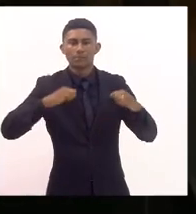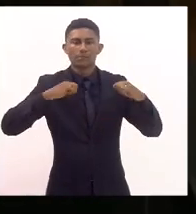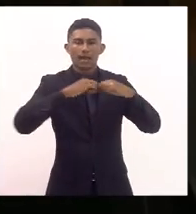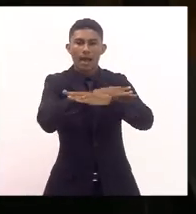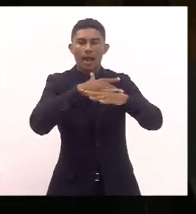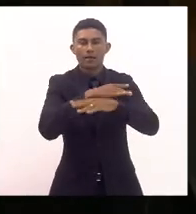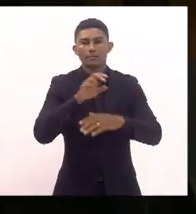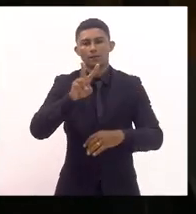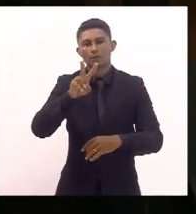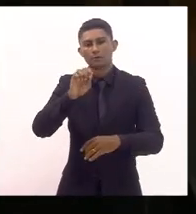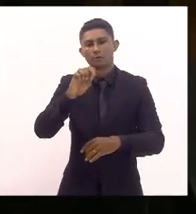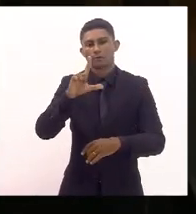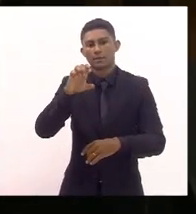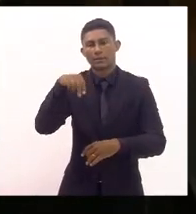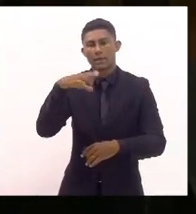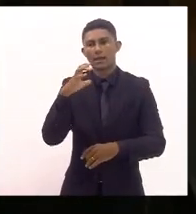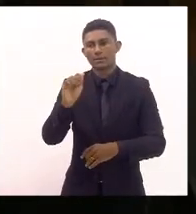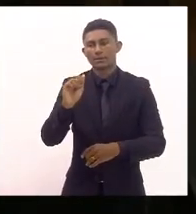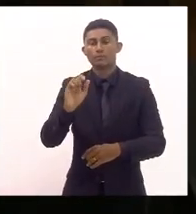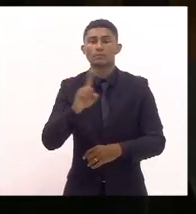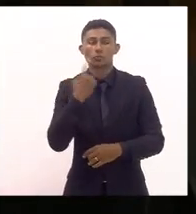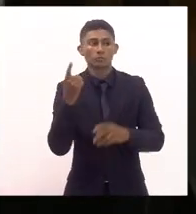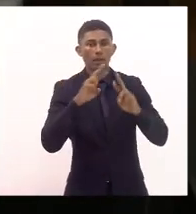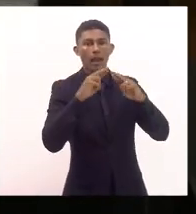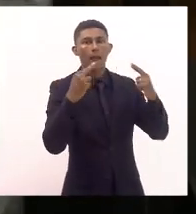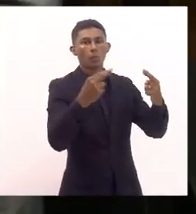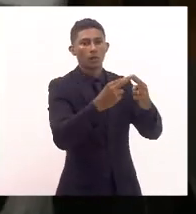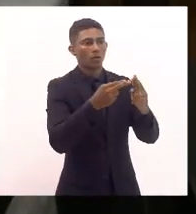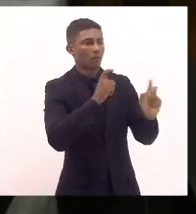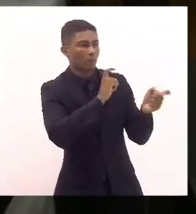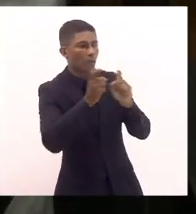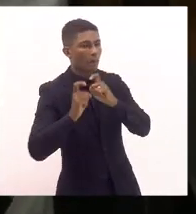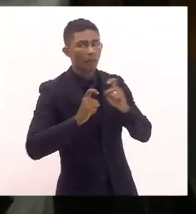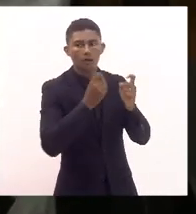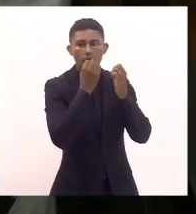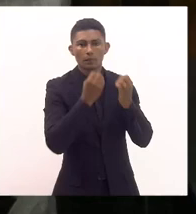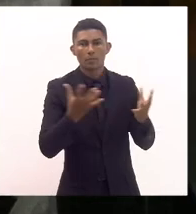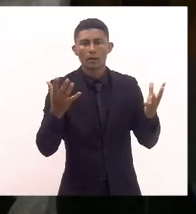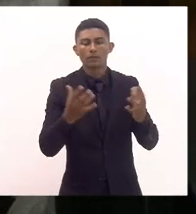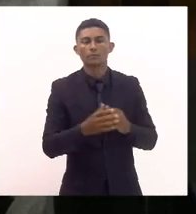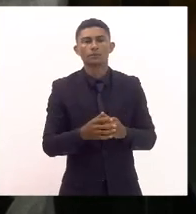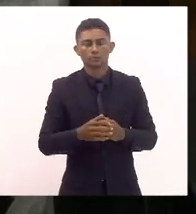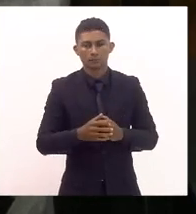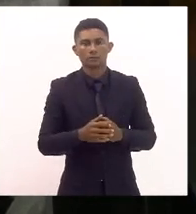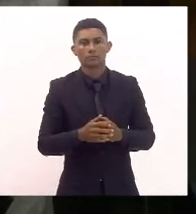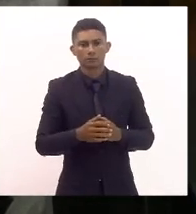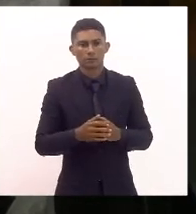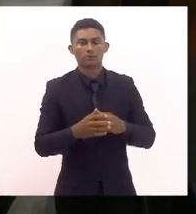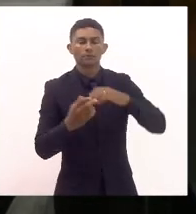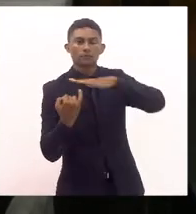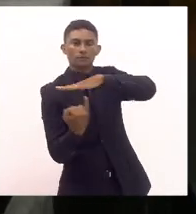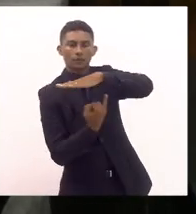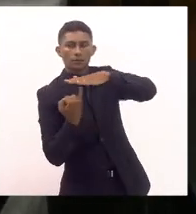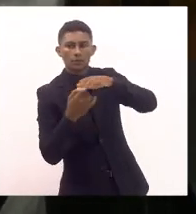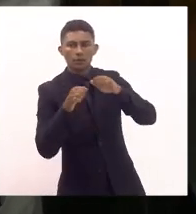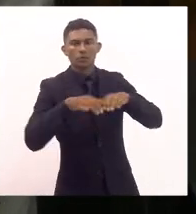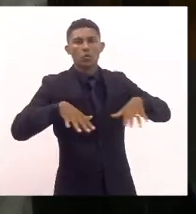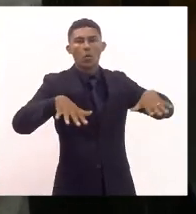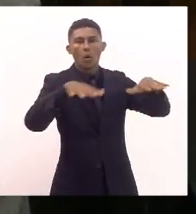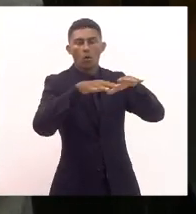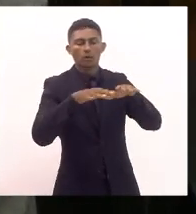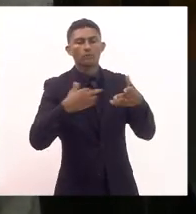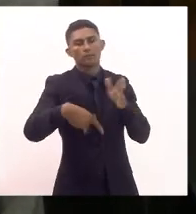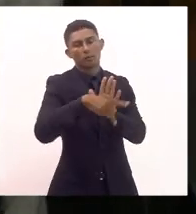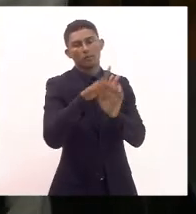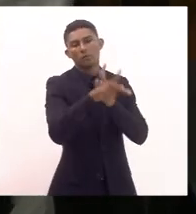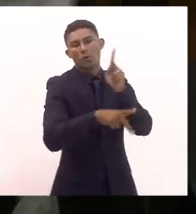Valença tivemos uma grande reunião Grande debate com a participação de todas as entidades populares